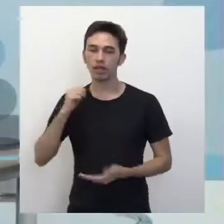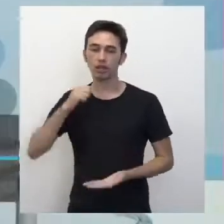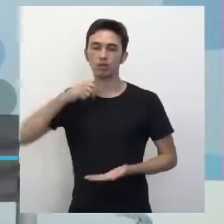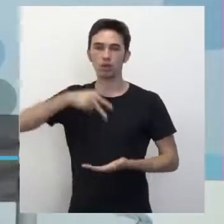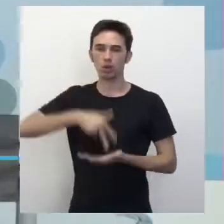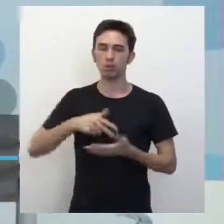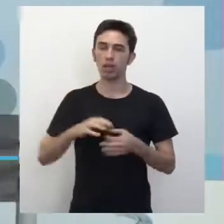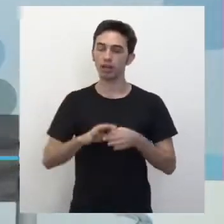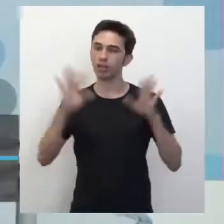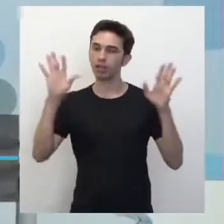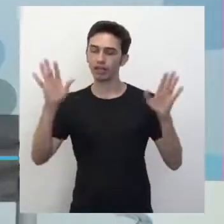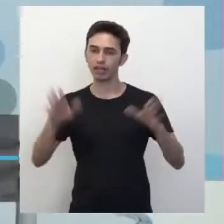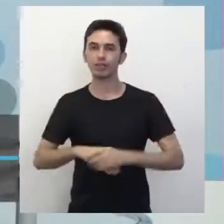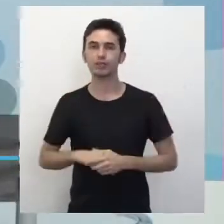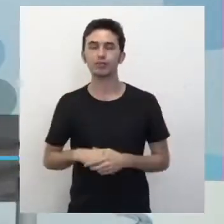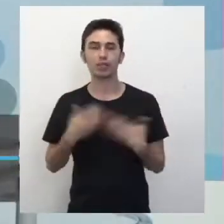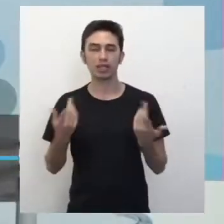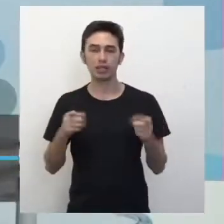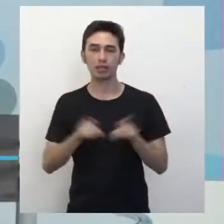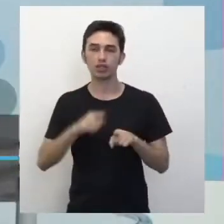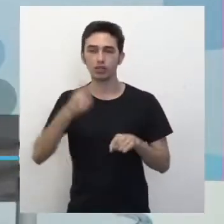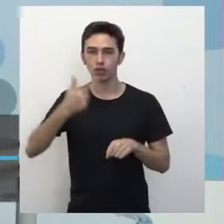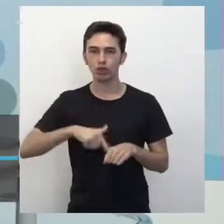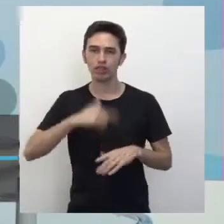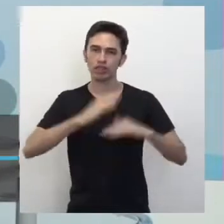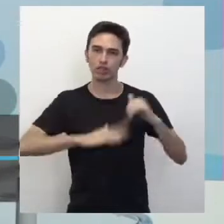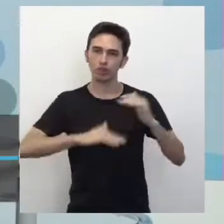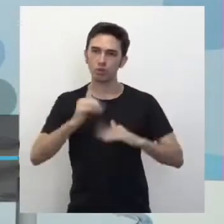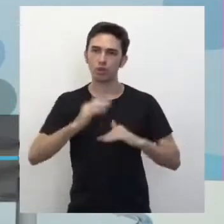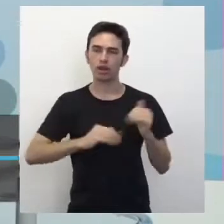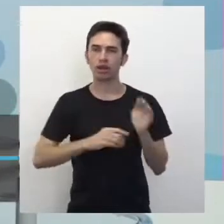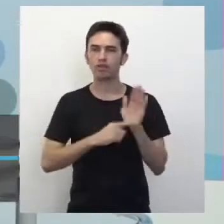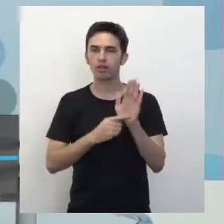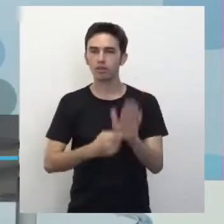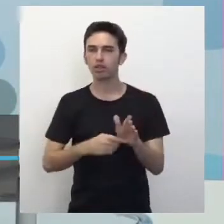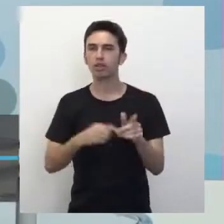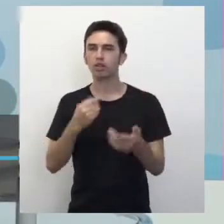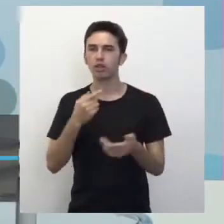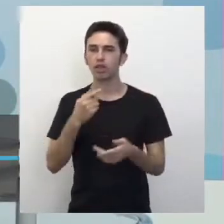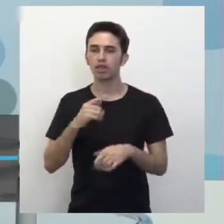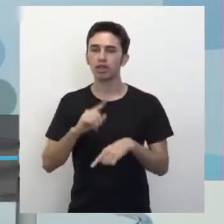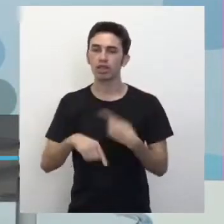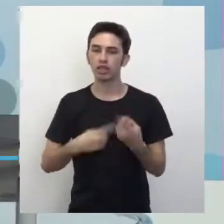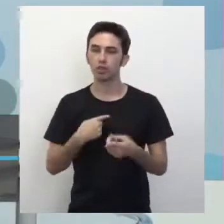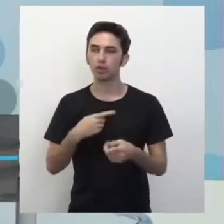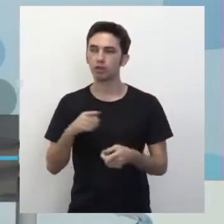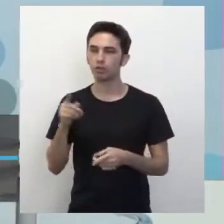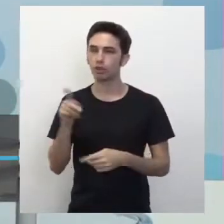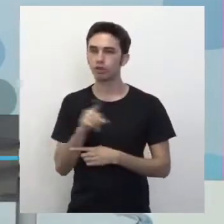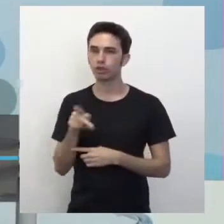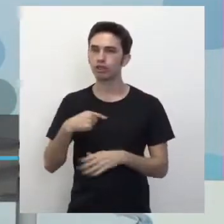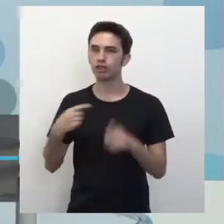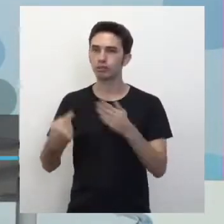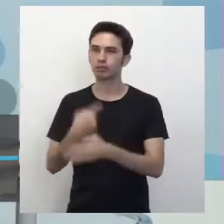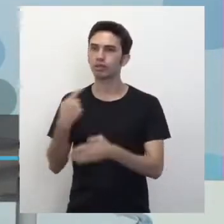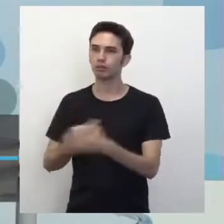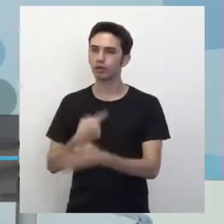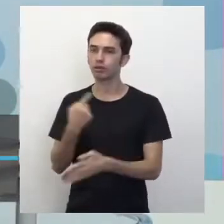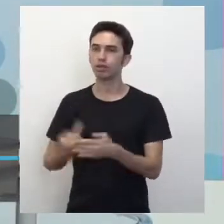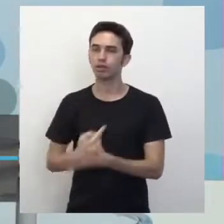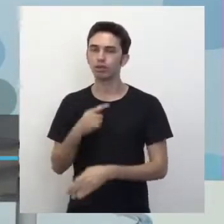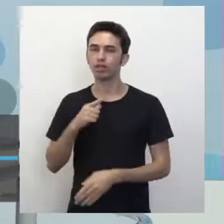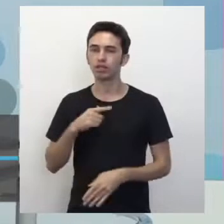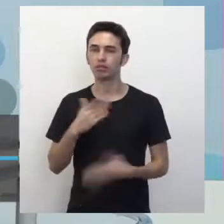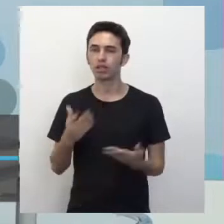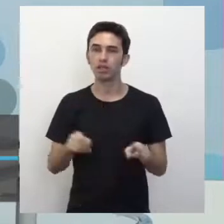que no decorrer da aula a gente vai postando novamente as habilidades, o conteúdo, os professores sempre perguntam. Inclusive agradeço aos professores que, ao perceberem a dúvida dos